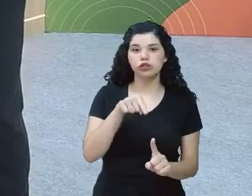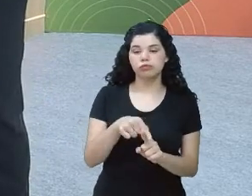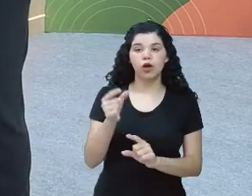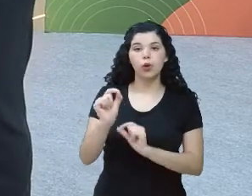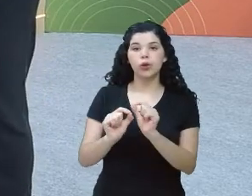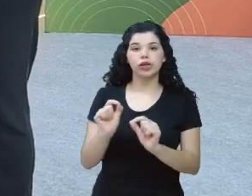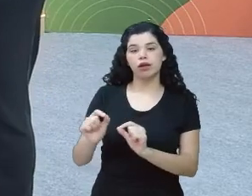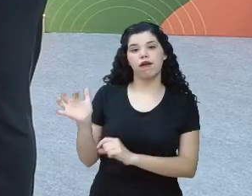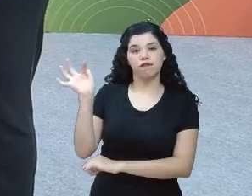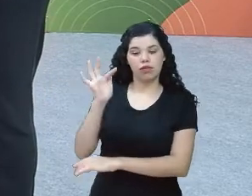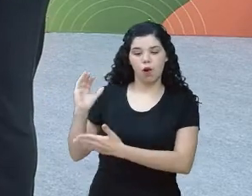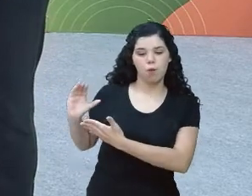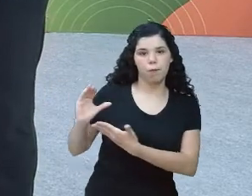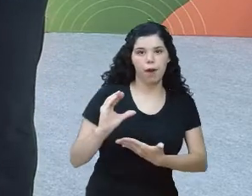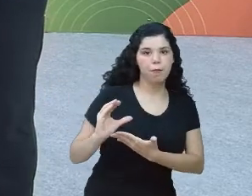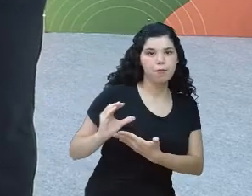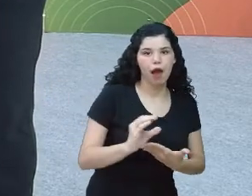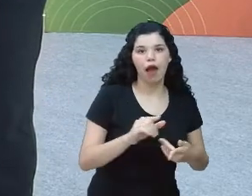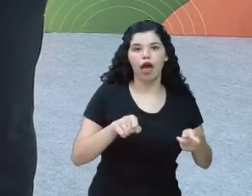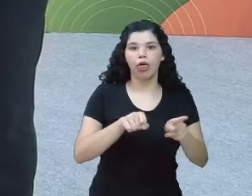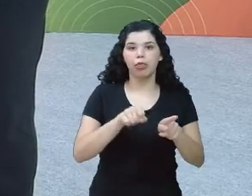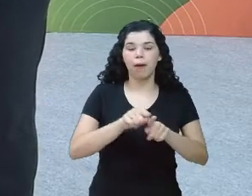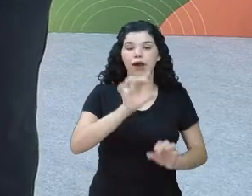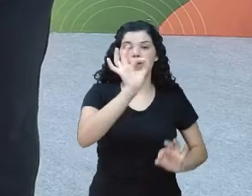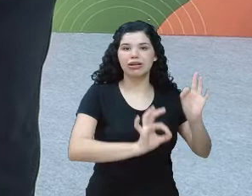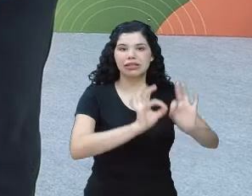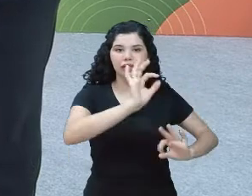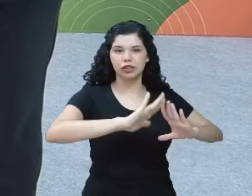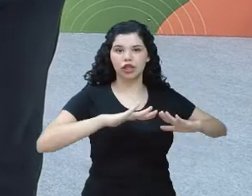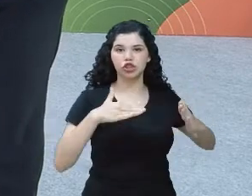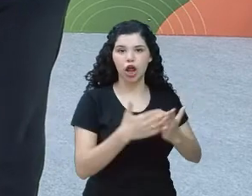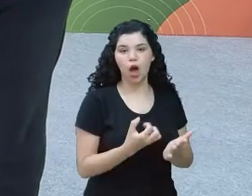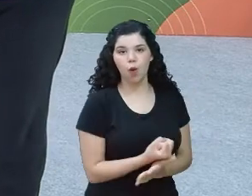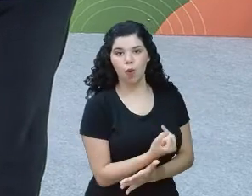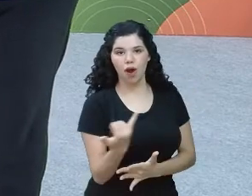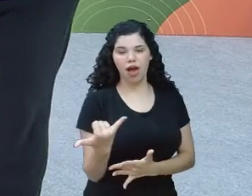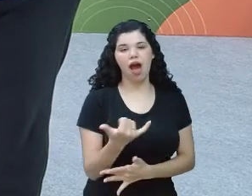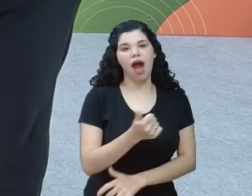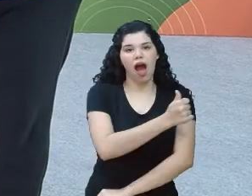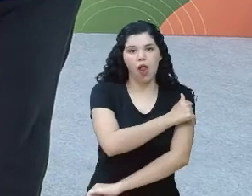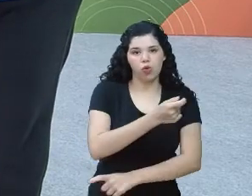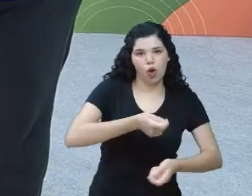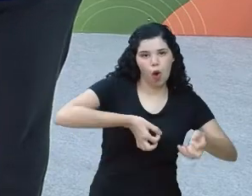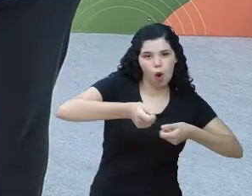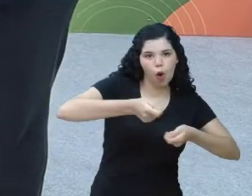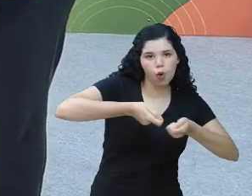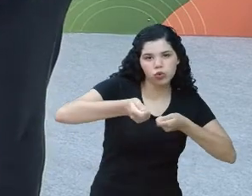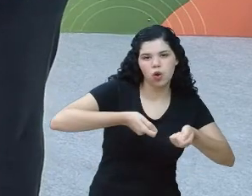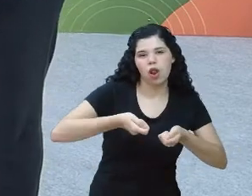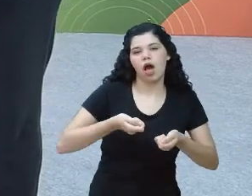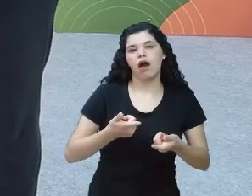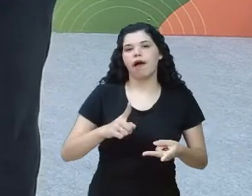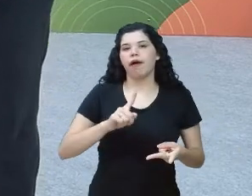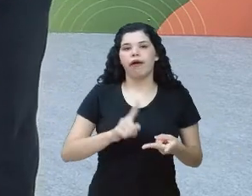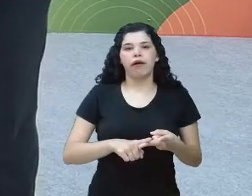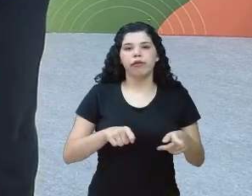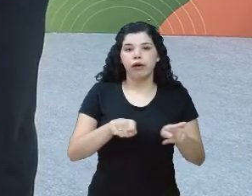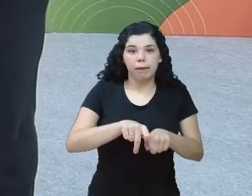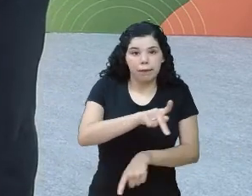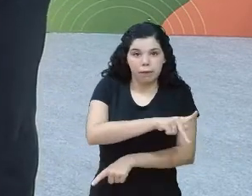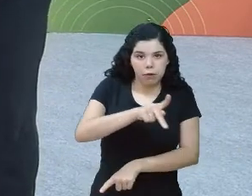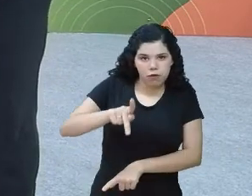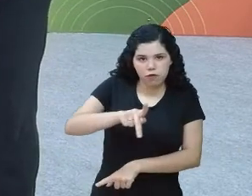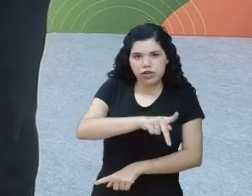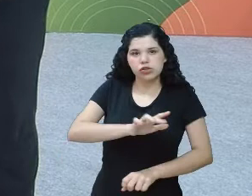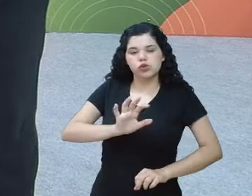verbas federais, para articulação da escola com relação à quantidade de alunos que a escola está recebendo, ao próprio professor